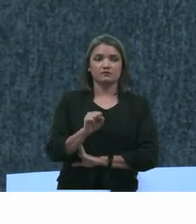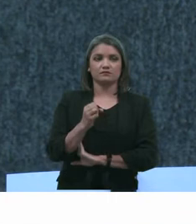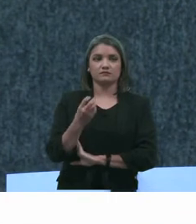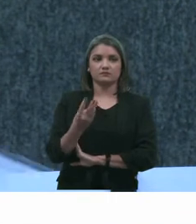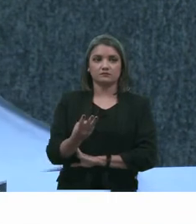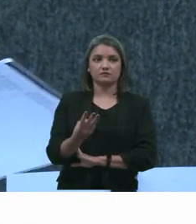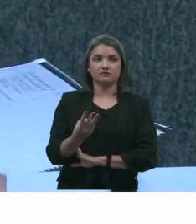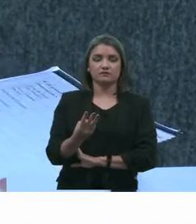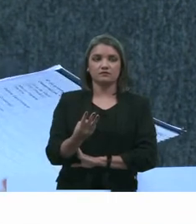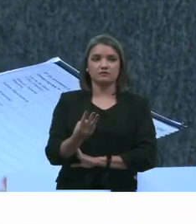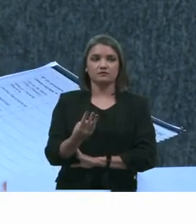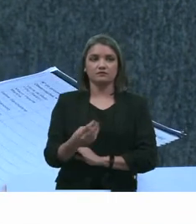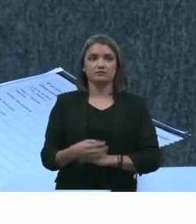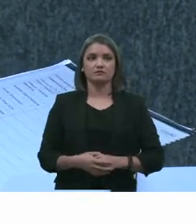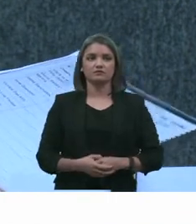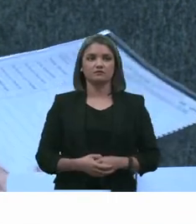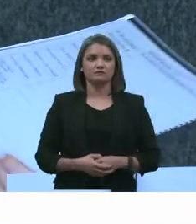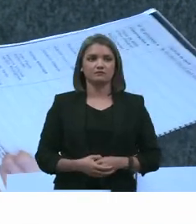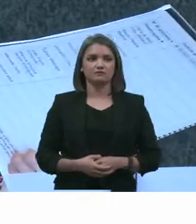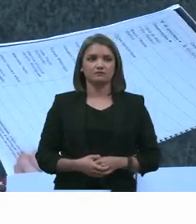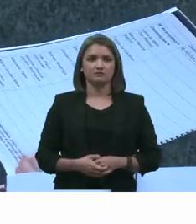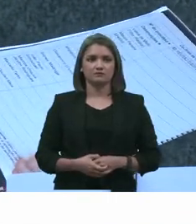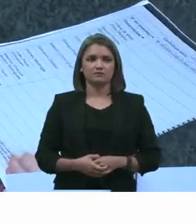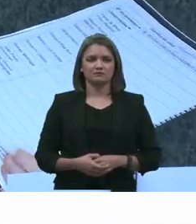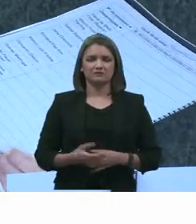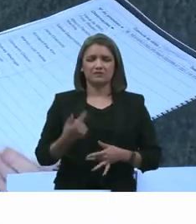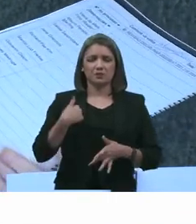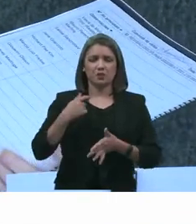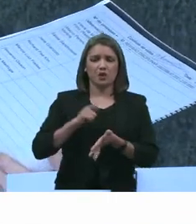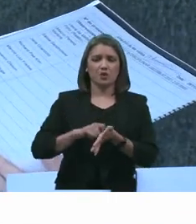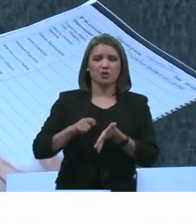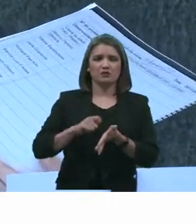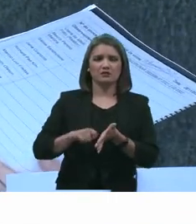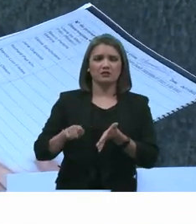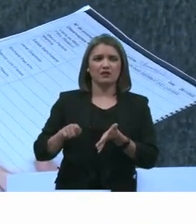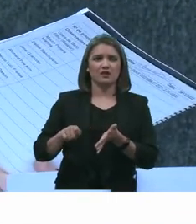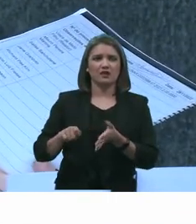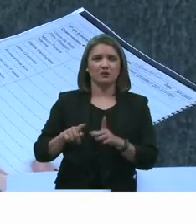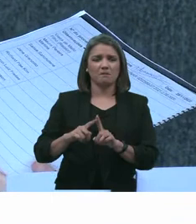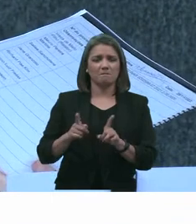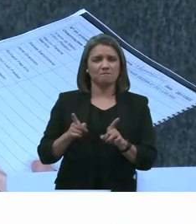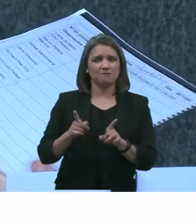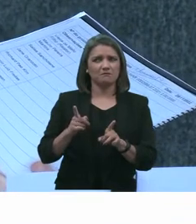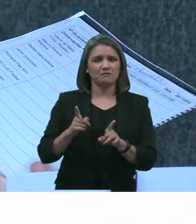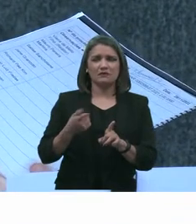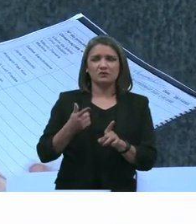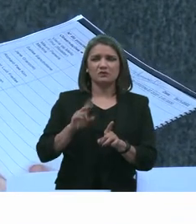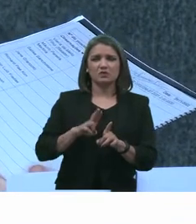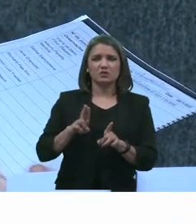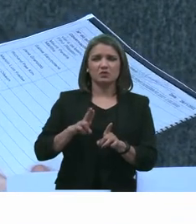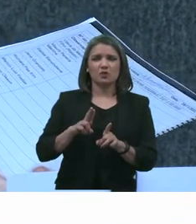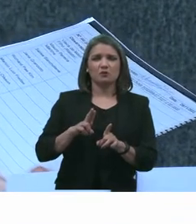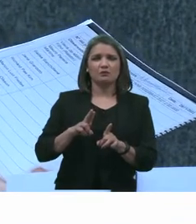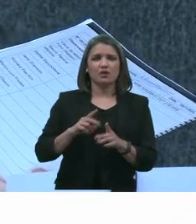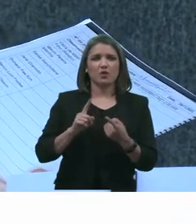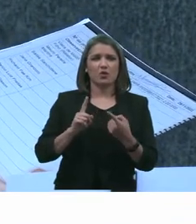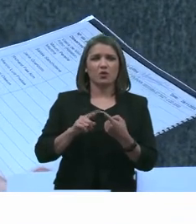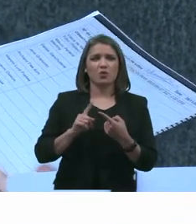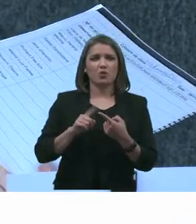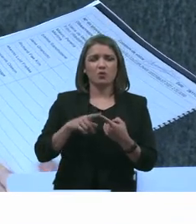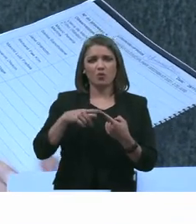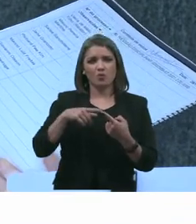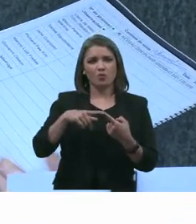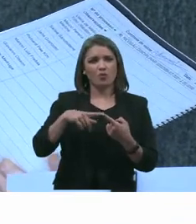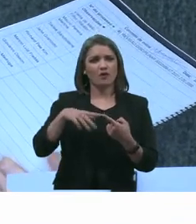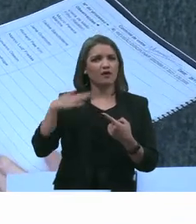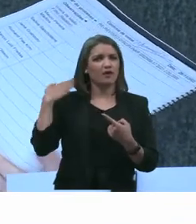35.383. Agora, eu não, quando eu fiz as anotações, uma da relatoria da ministra Carmen Lúcia e